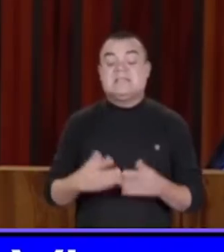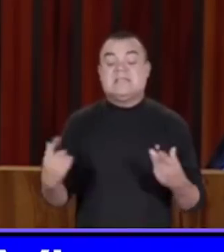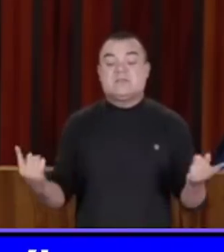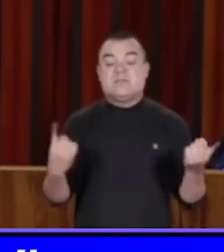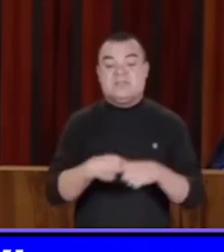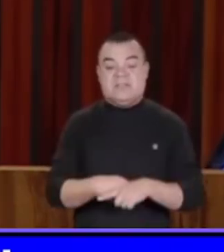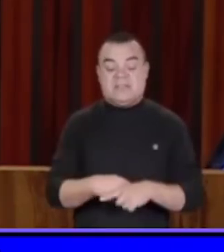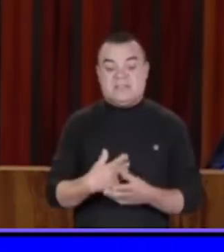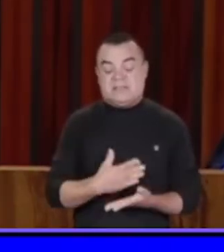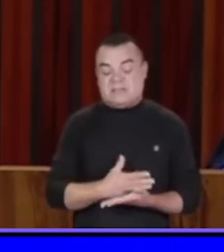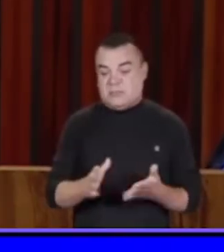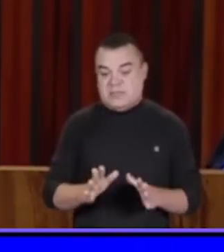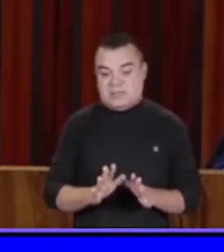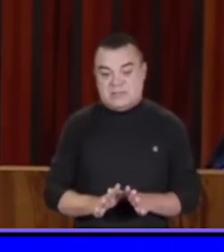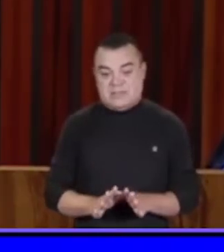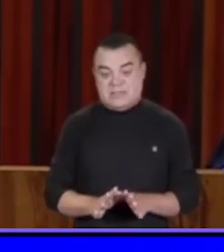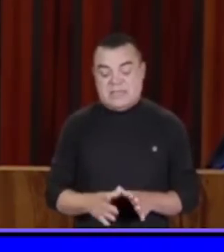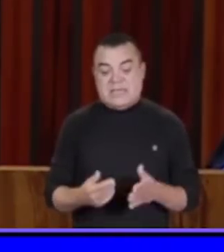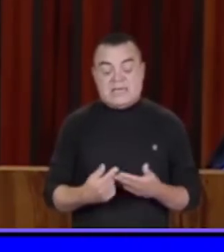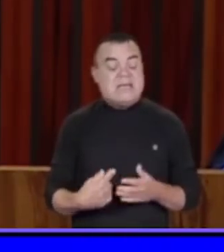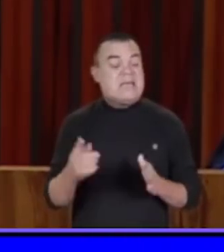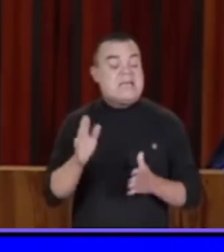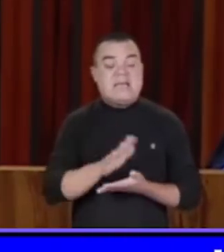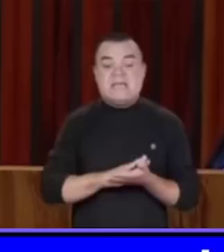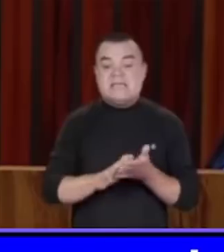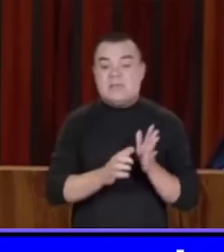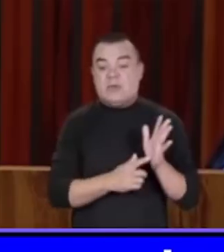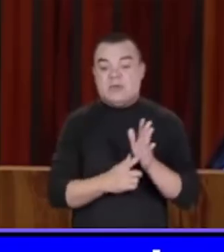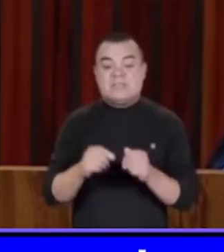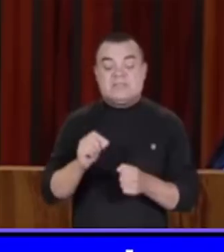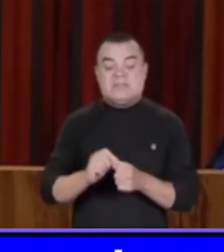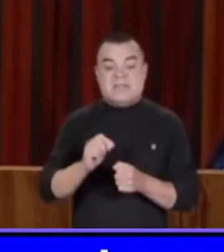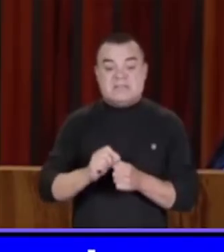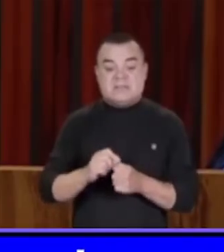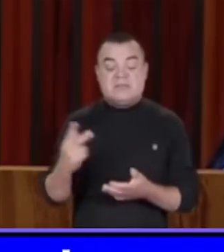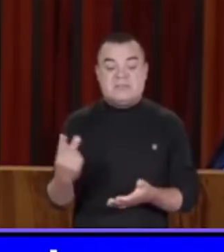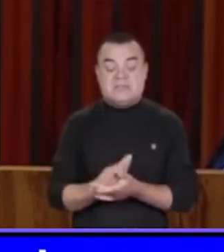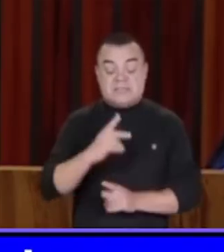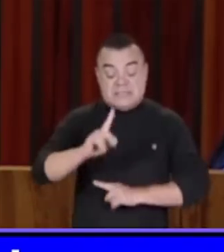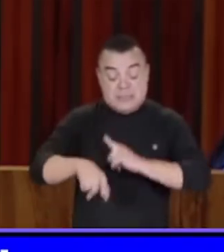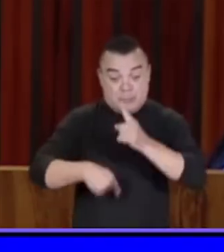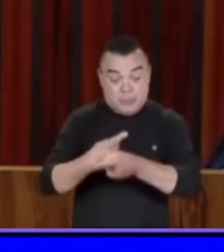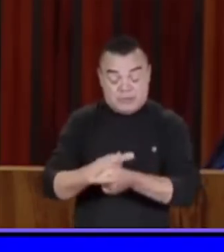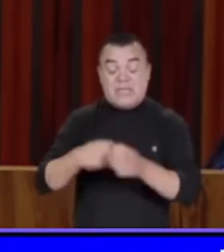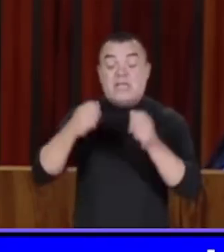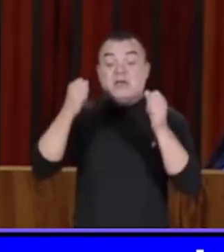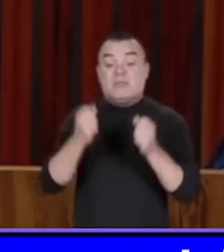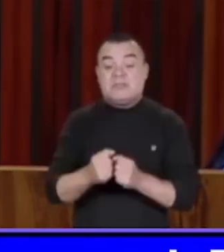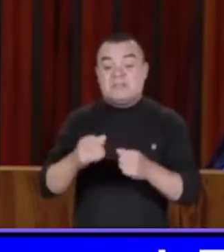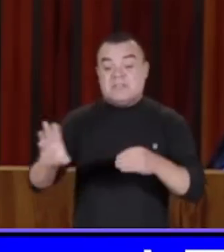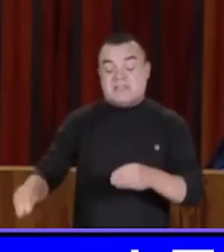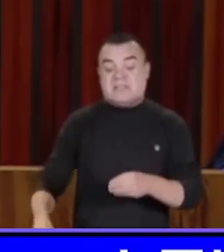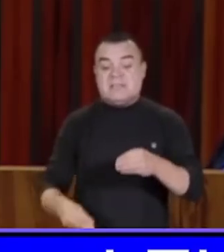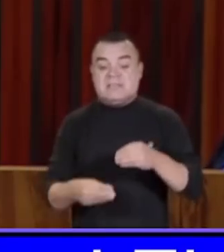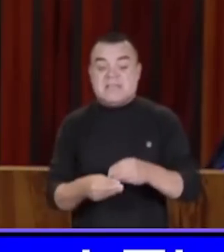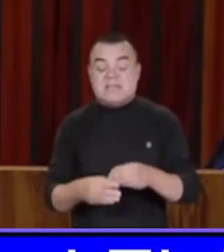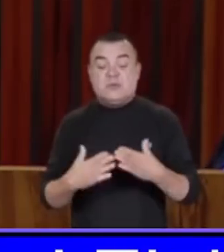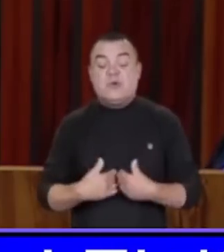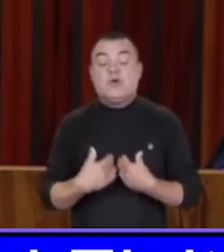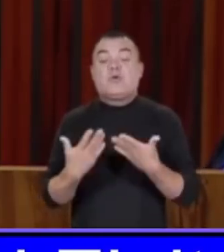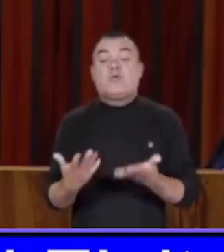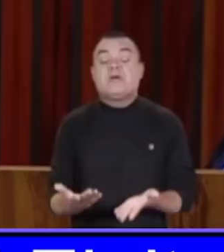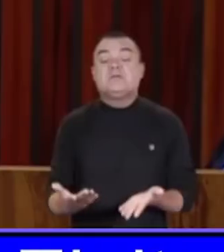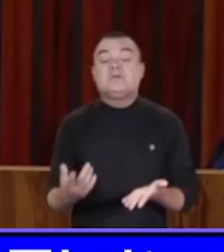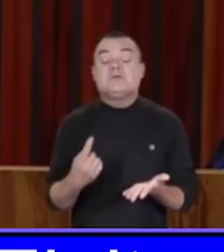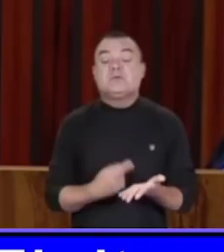inicialmente. Nada obsta que fatos ocorridos depois da inicial possam ser contemplados na medida em que confirmam o que